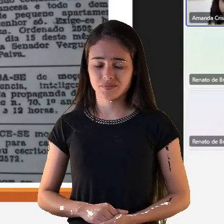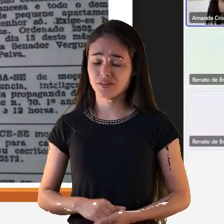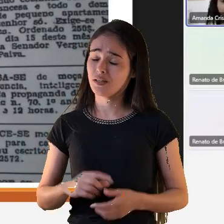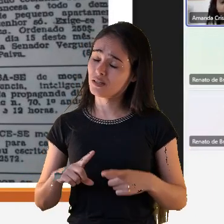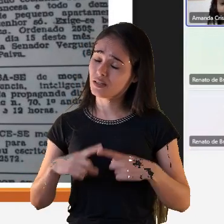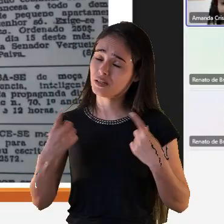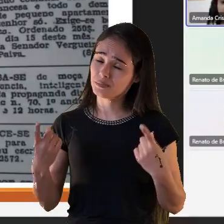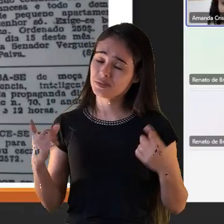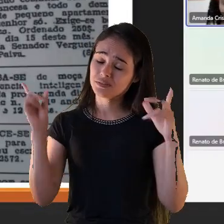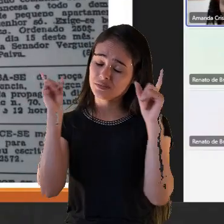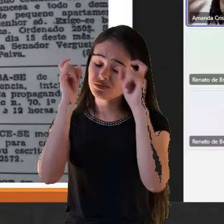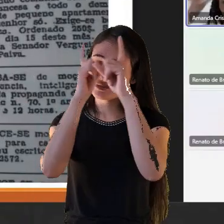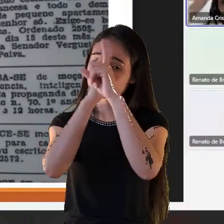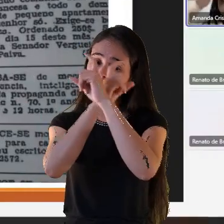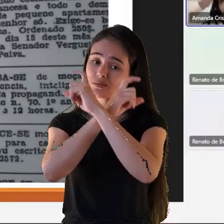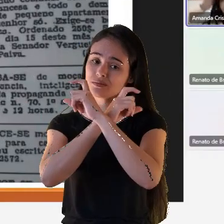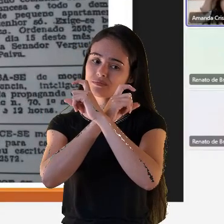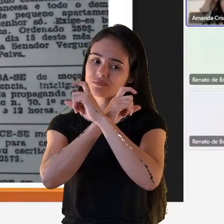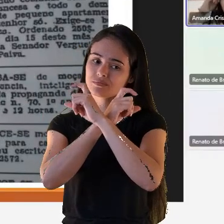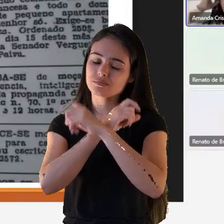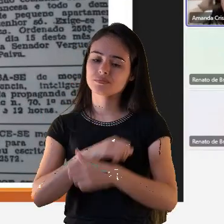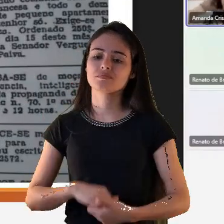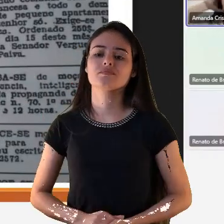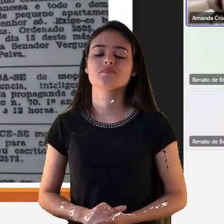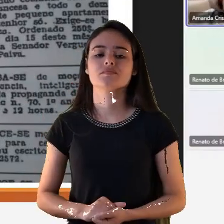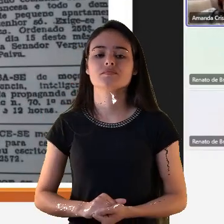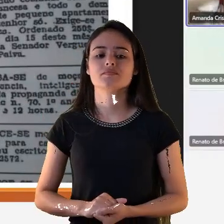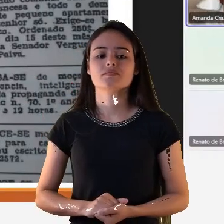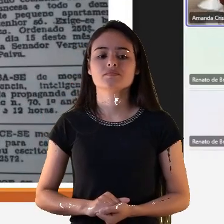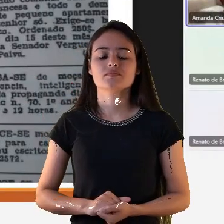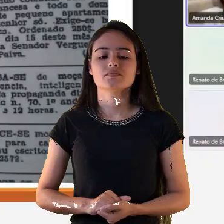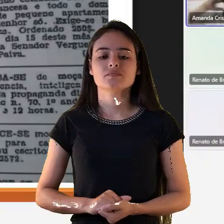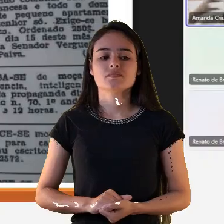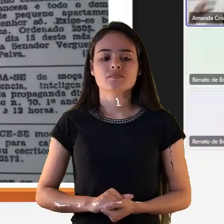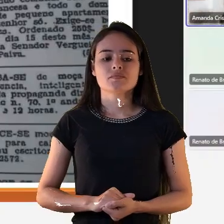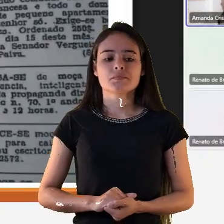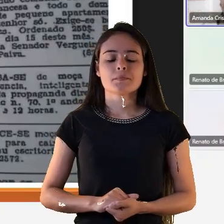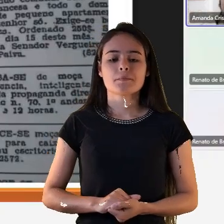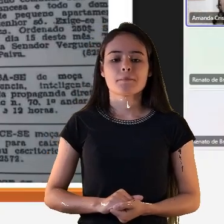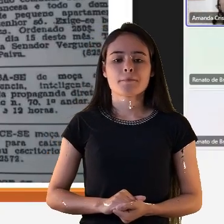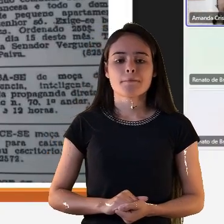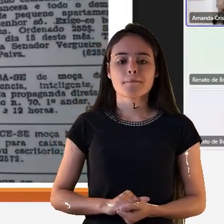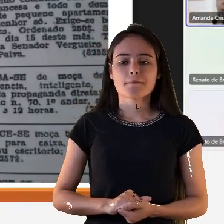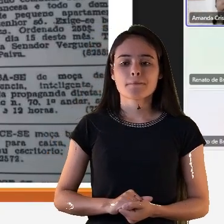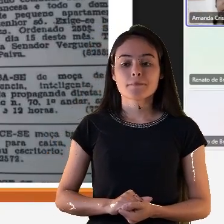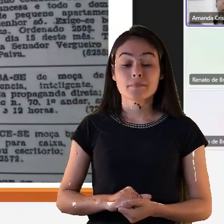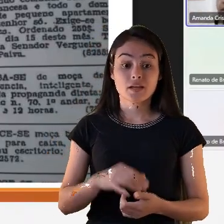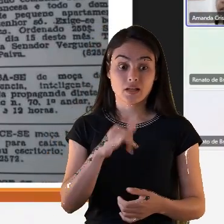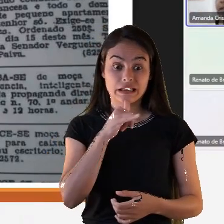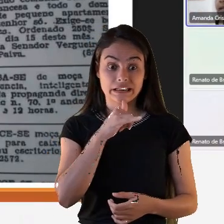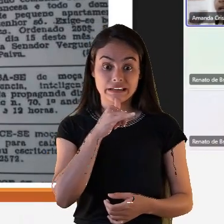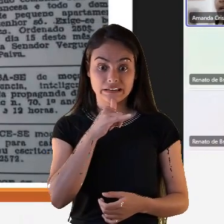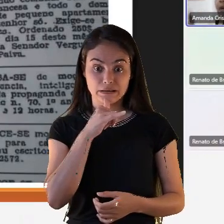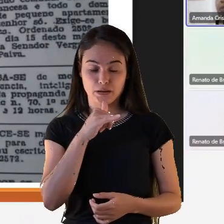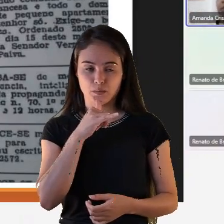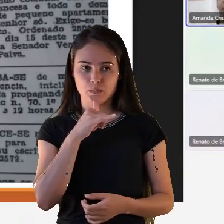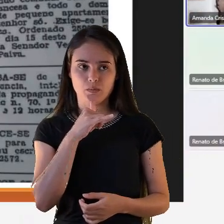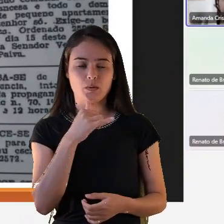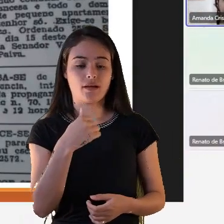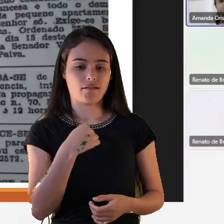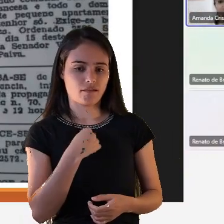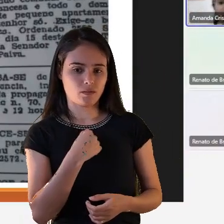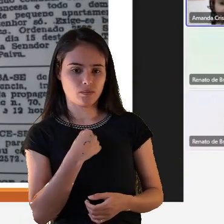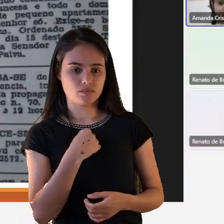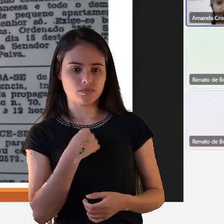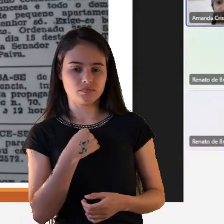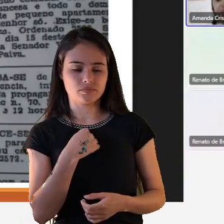estava concursada, tá? Se você olhasse o meu currículo Lattes até uns